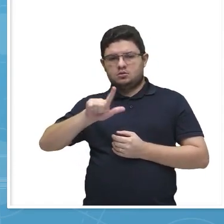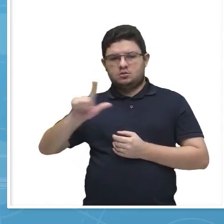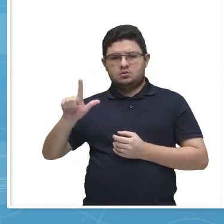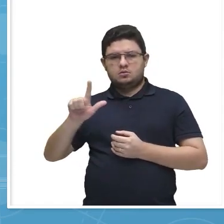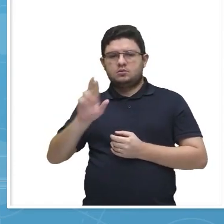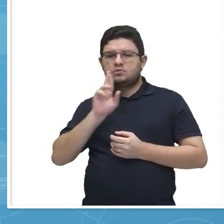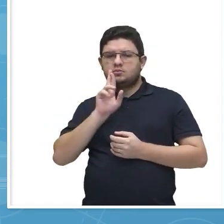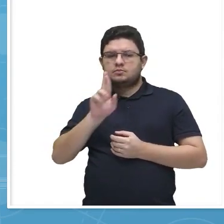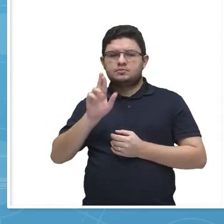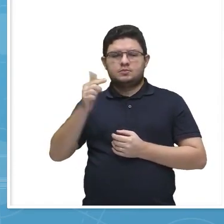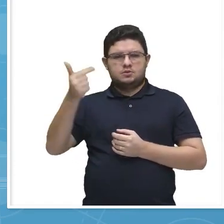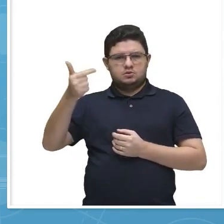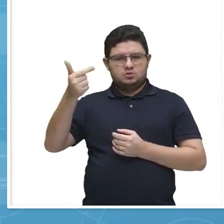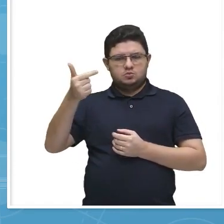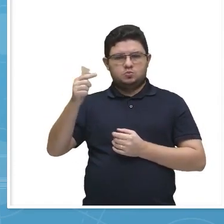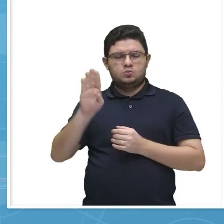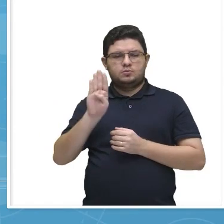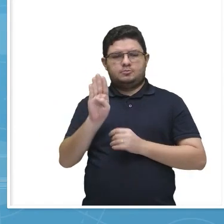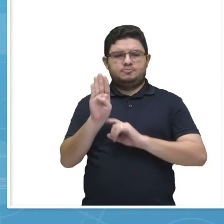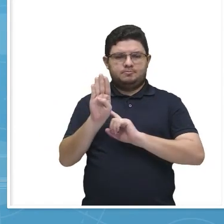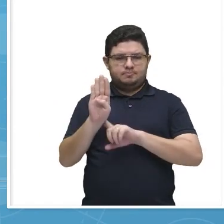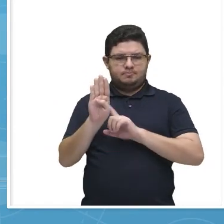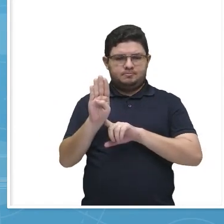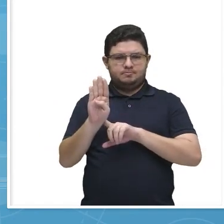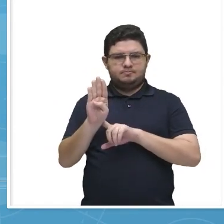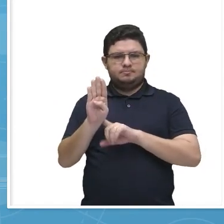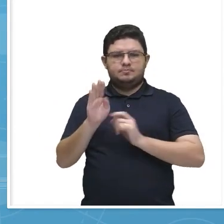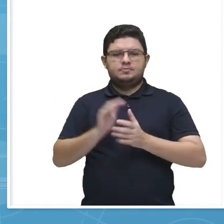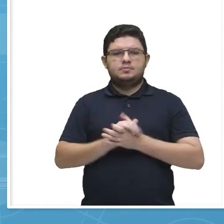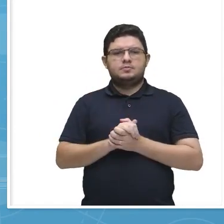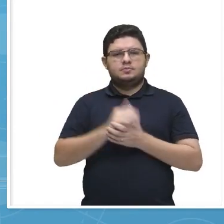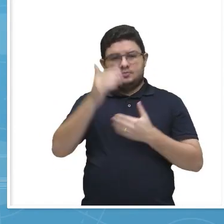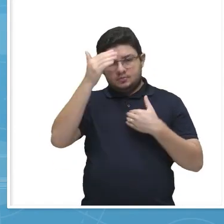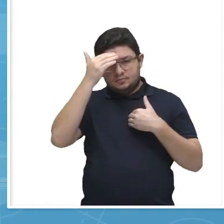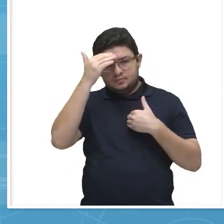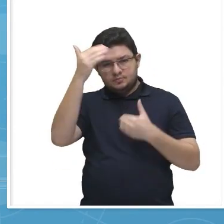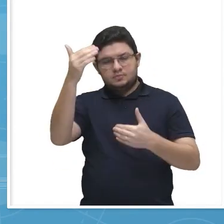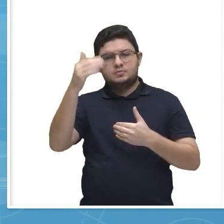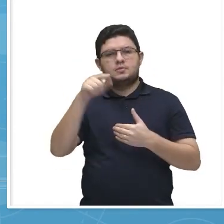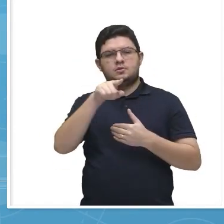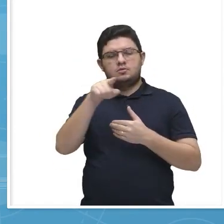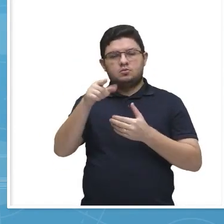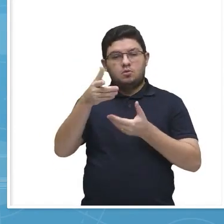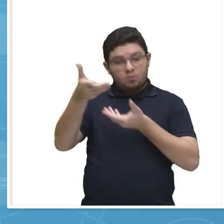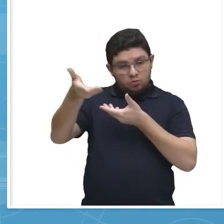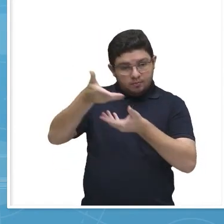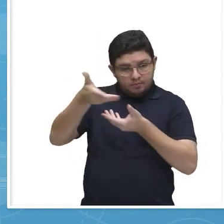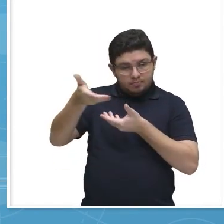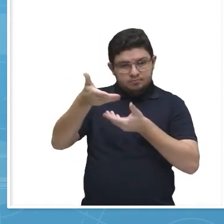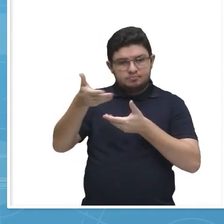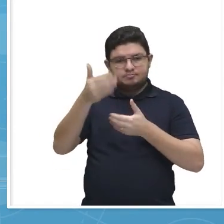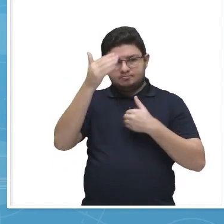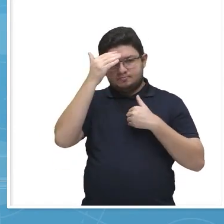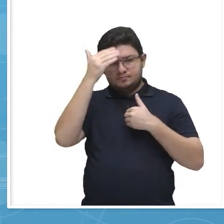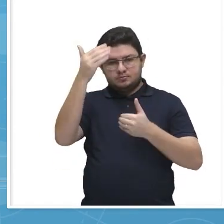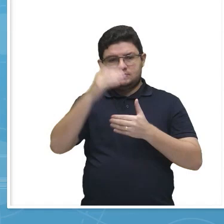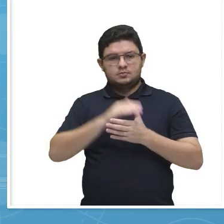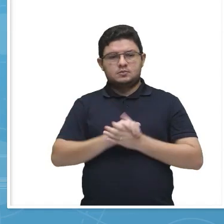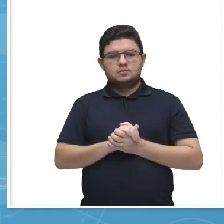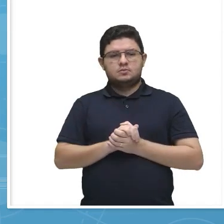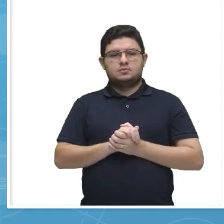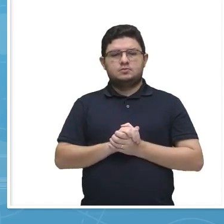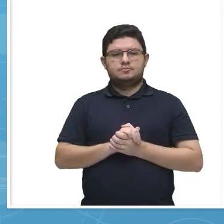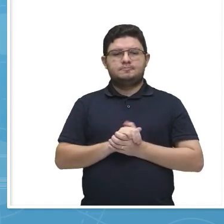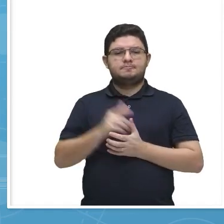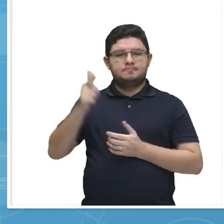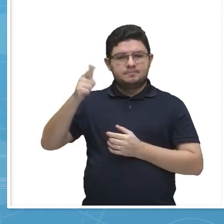de número 2, letra B. Obrigado, Daniel, agradeço a sua participação. Quem mais está aqui? Olha só, Jordana,